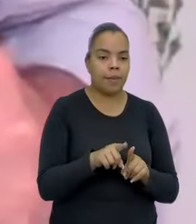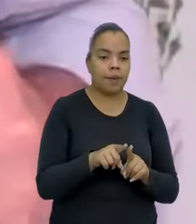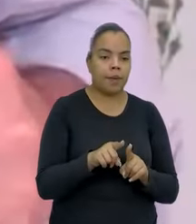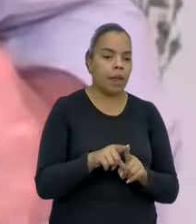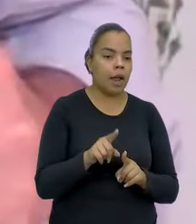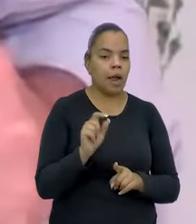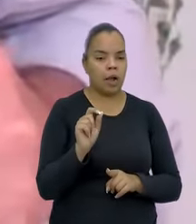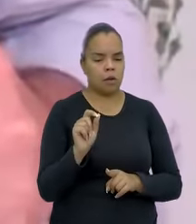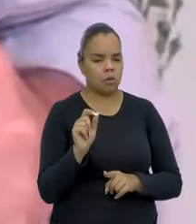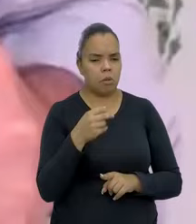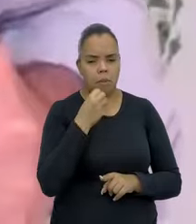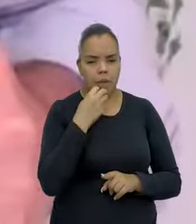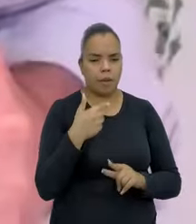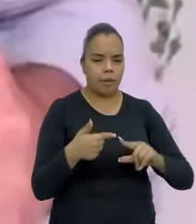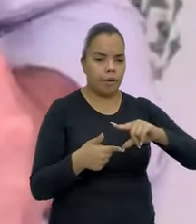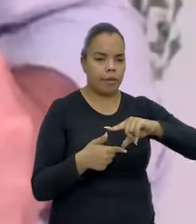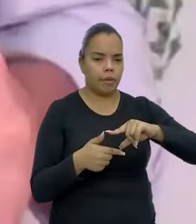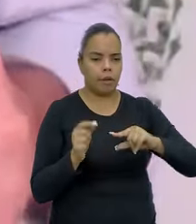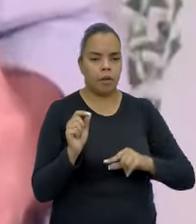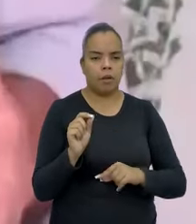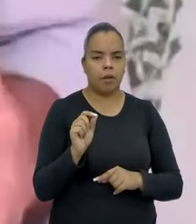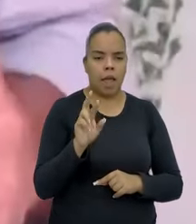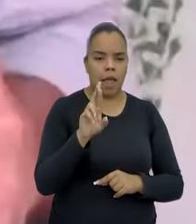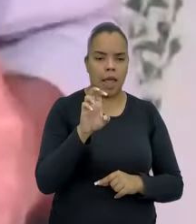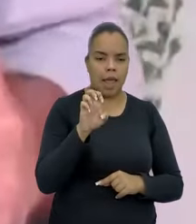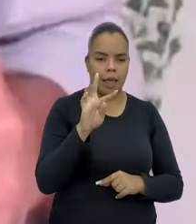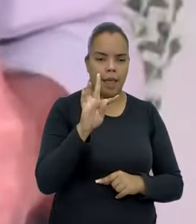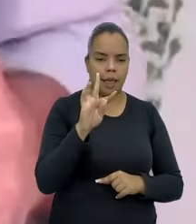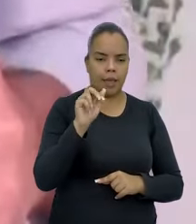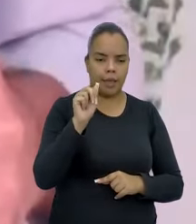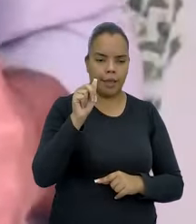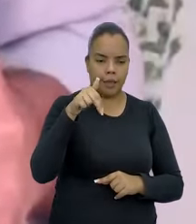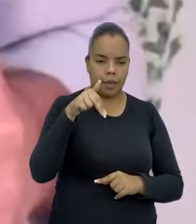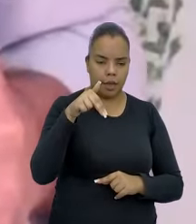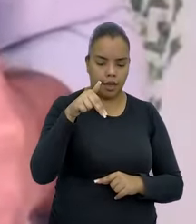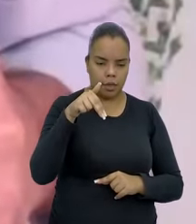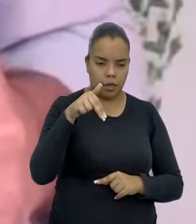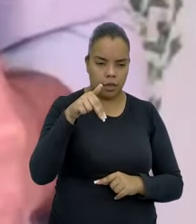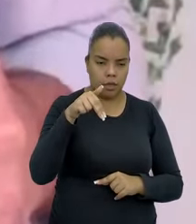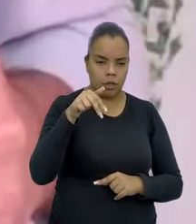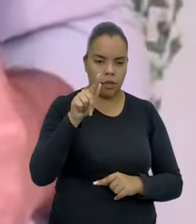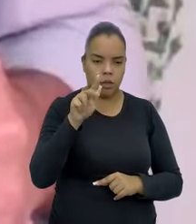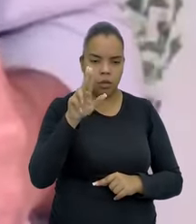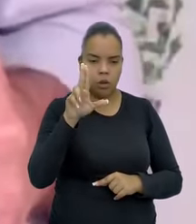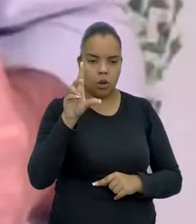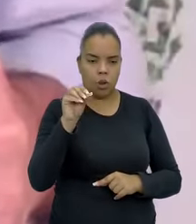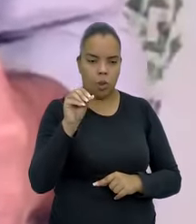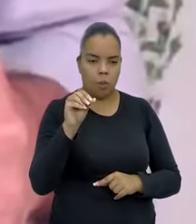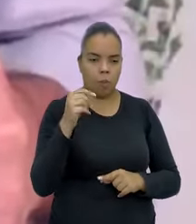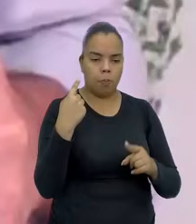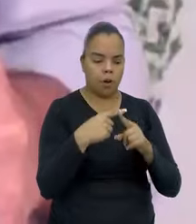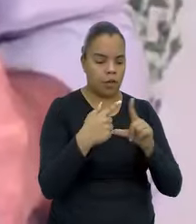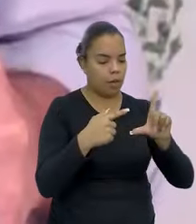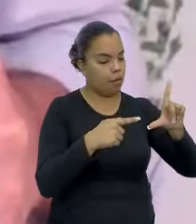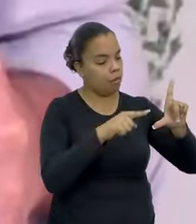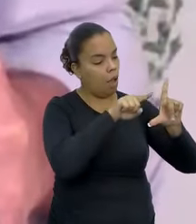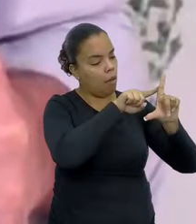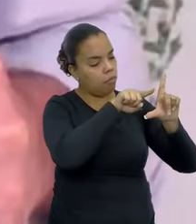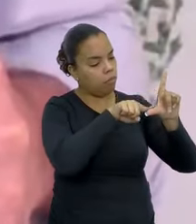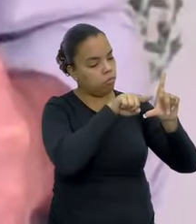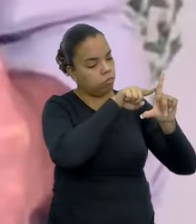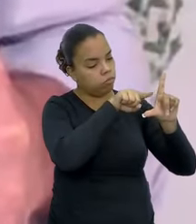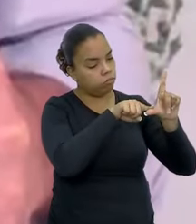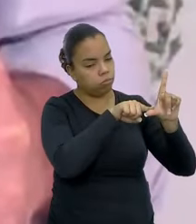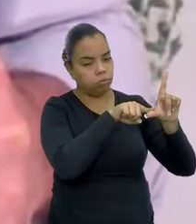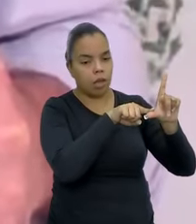bem esse retângulo ele é chamado de retângulo porque ele possui os ângulos retos né ângulos onde eu tenho